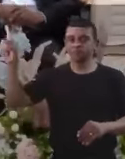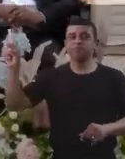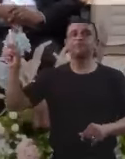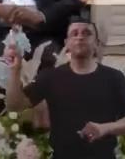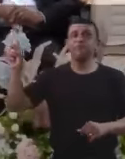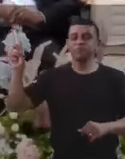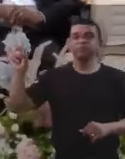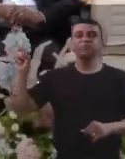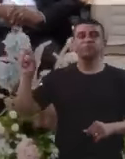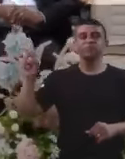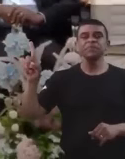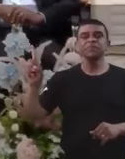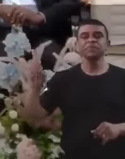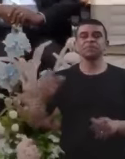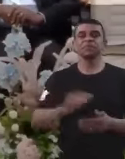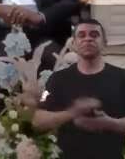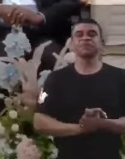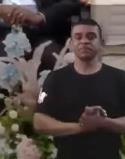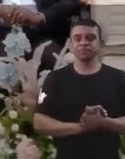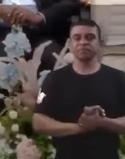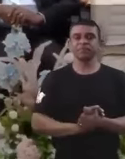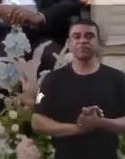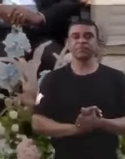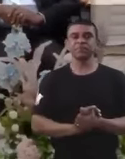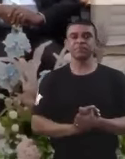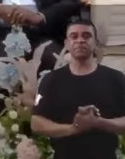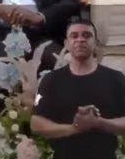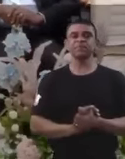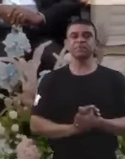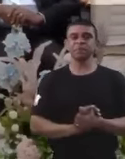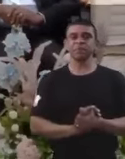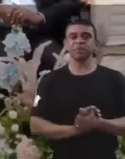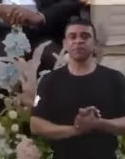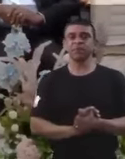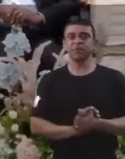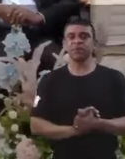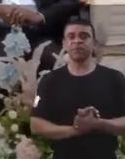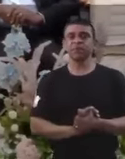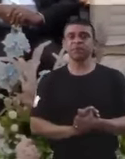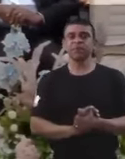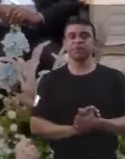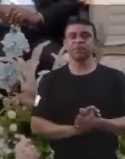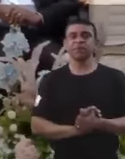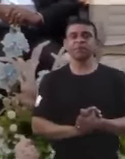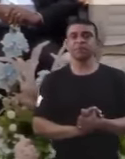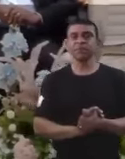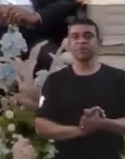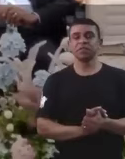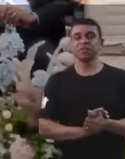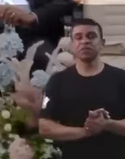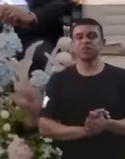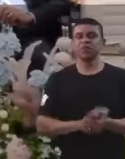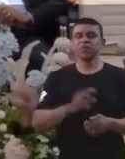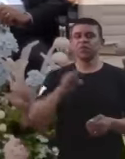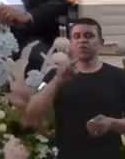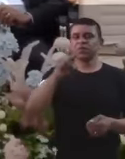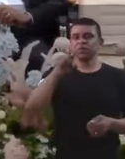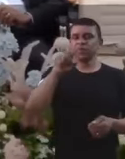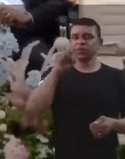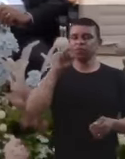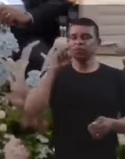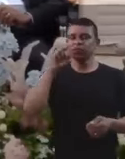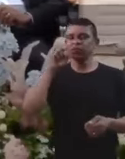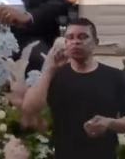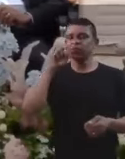Repito, tê-lo como mestre sem reconhecê-lo como Senhor é desprezar a obra